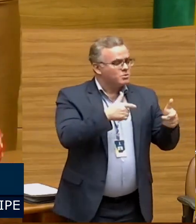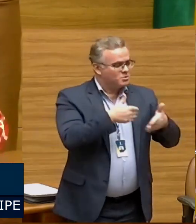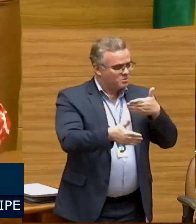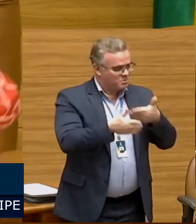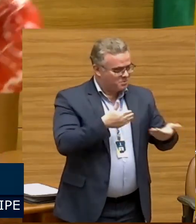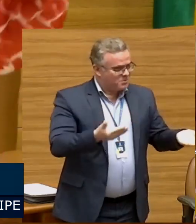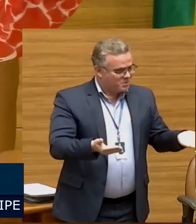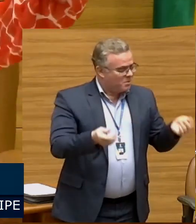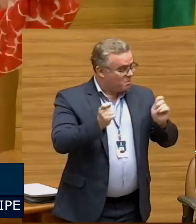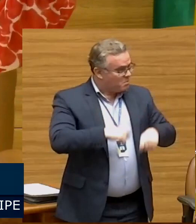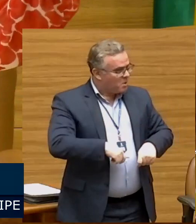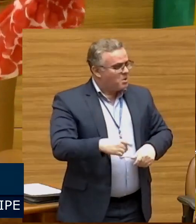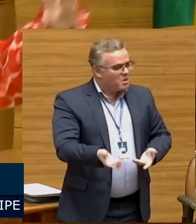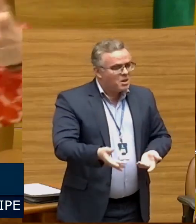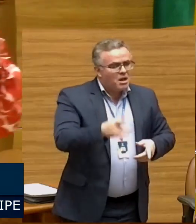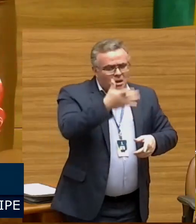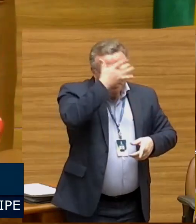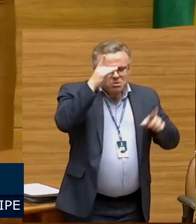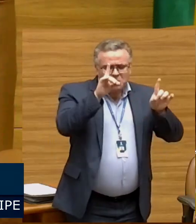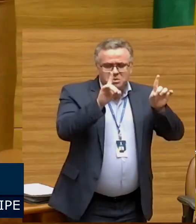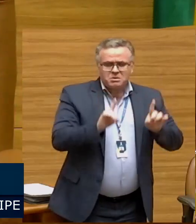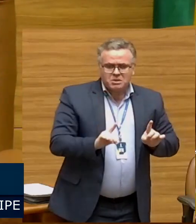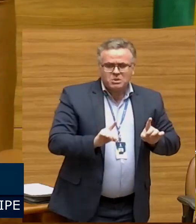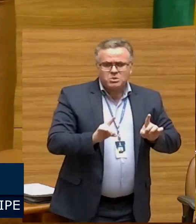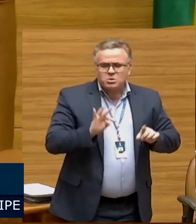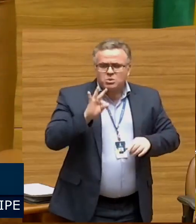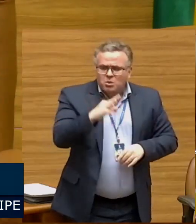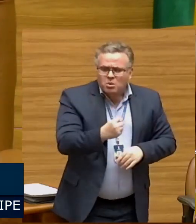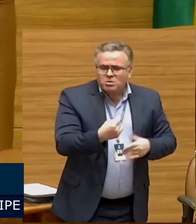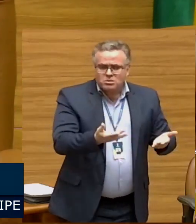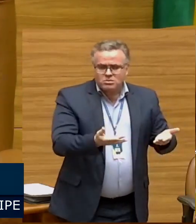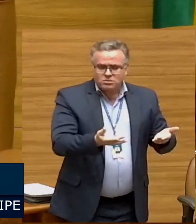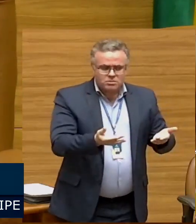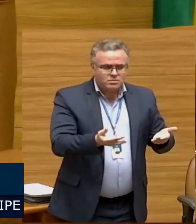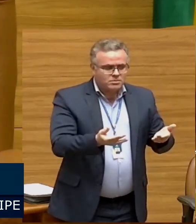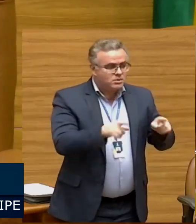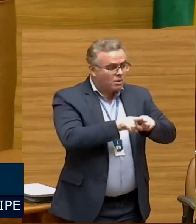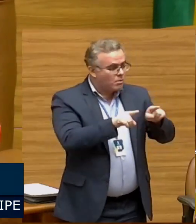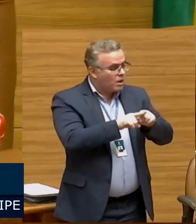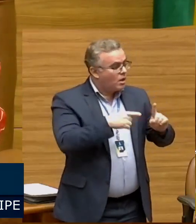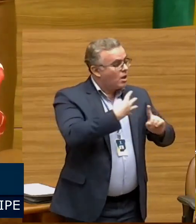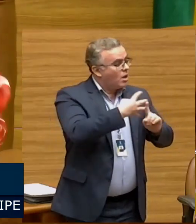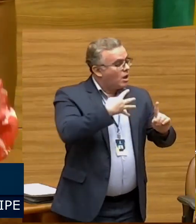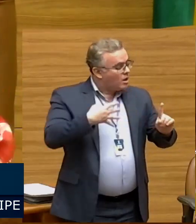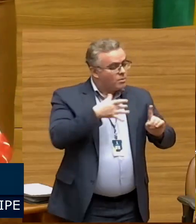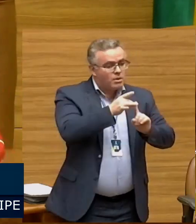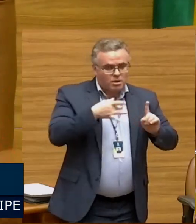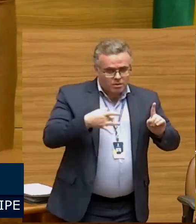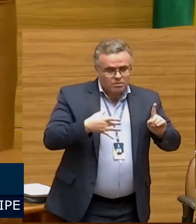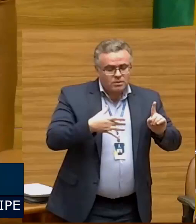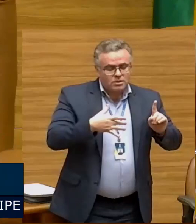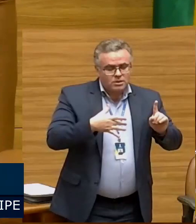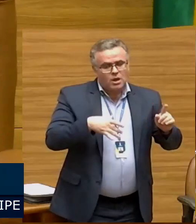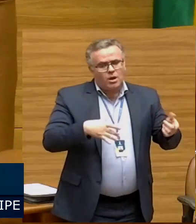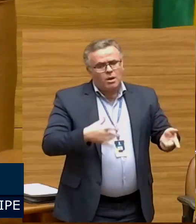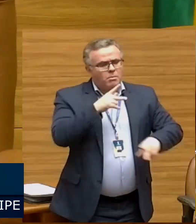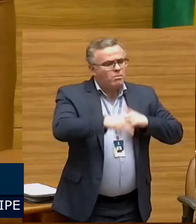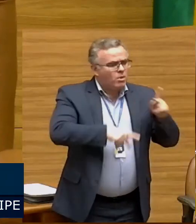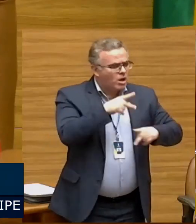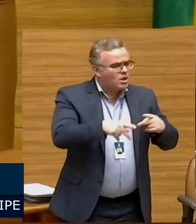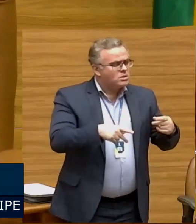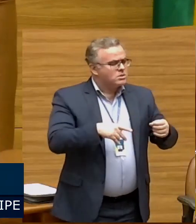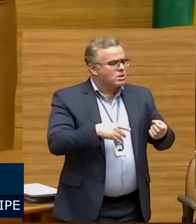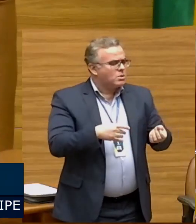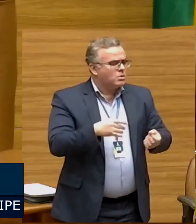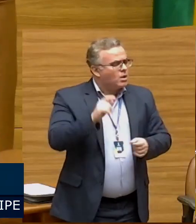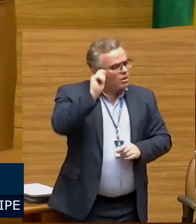vulnerabilizadas, né? Pessoas com deficiência de uma forma geral, pessoas LGBTQIA+, mulheres, população